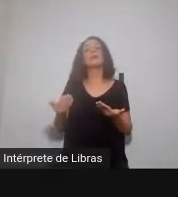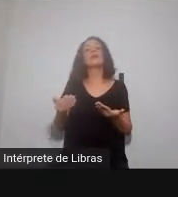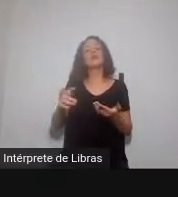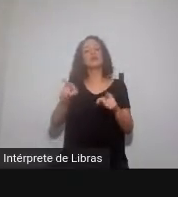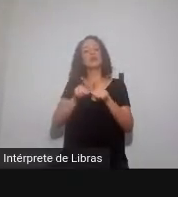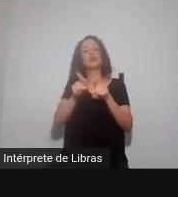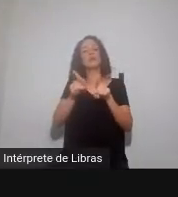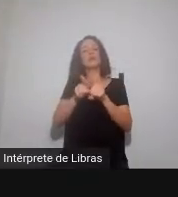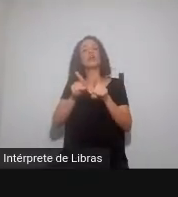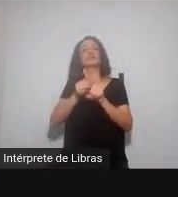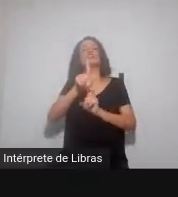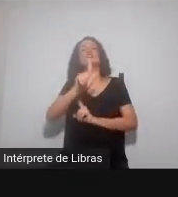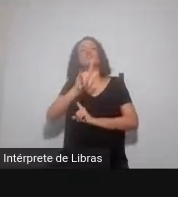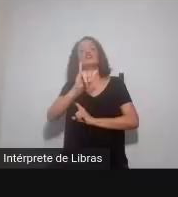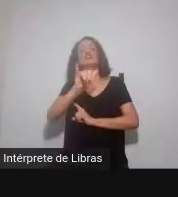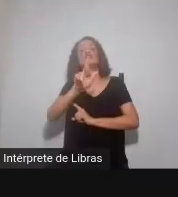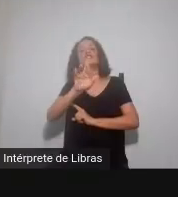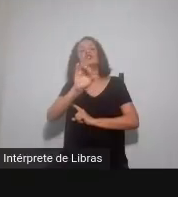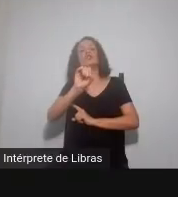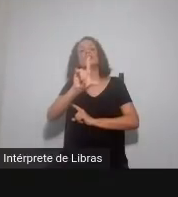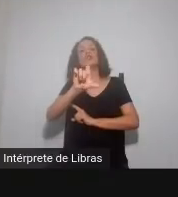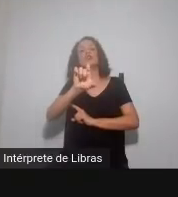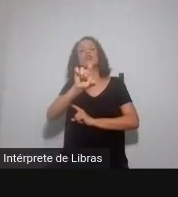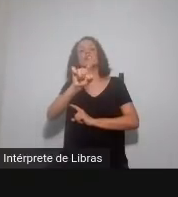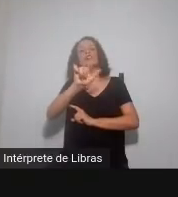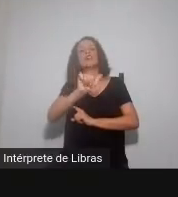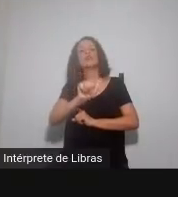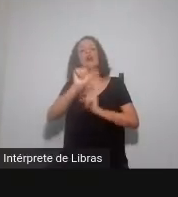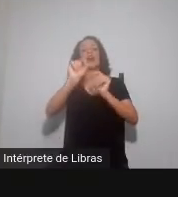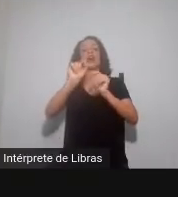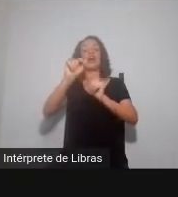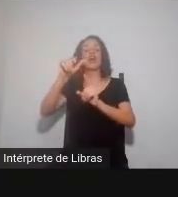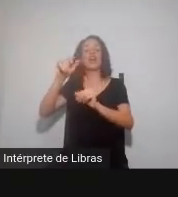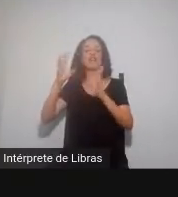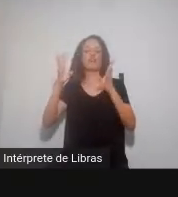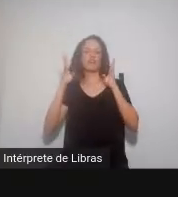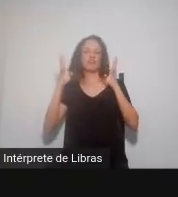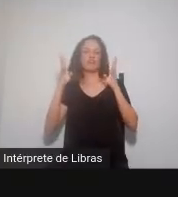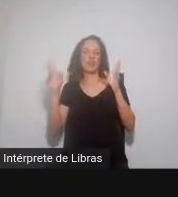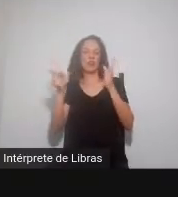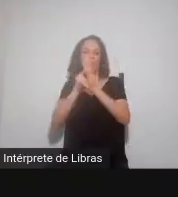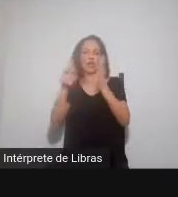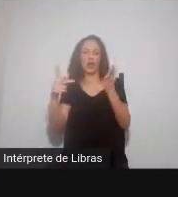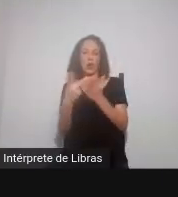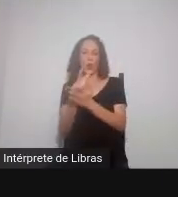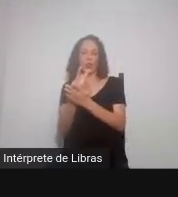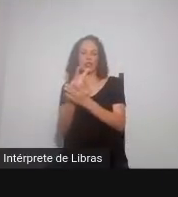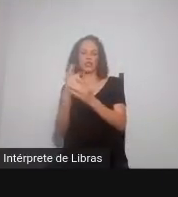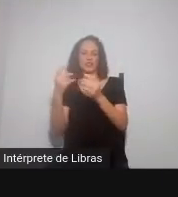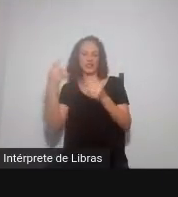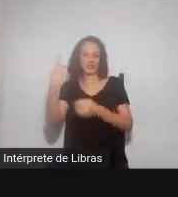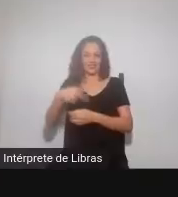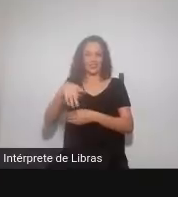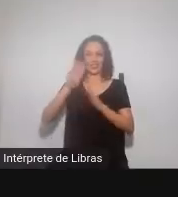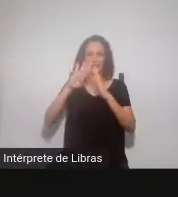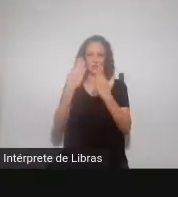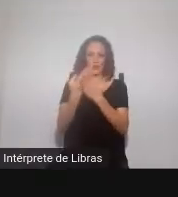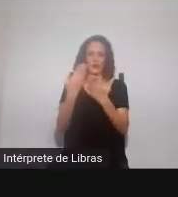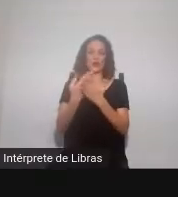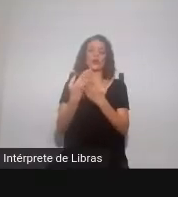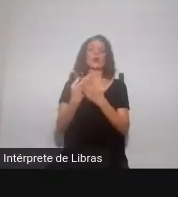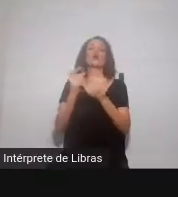escola, apresentamos uma animação. Então, essas imagens diz respeito à animação feita a